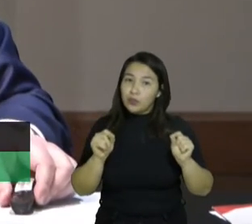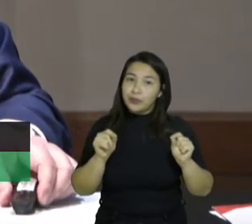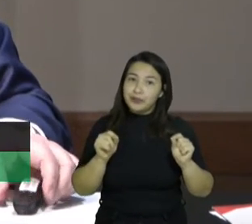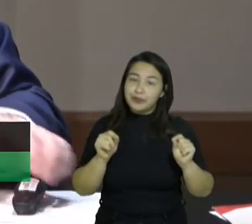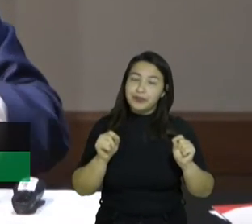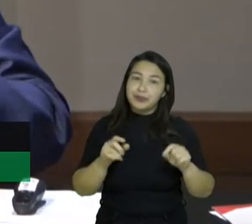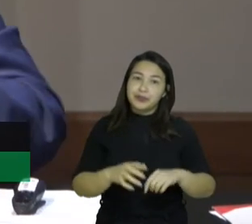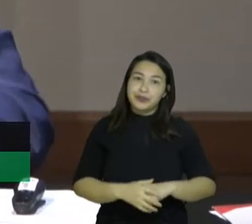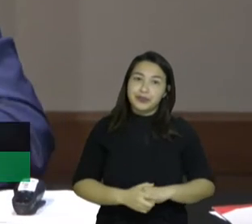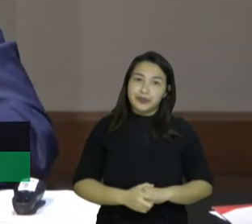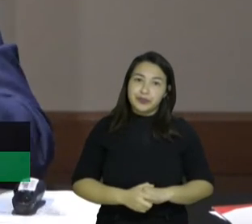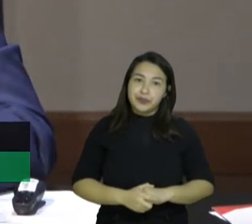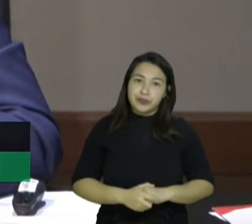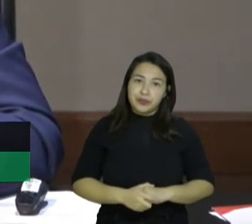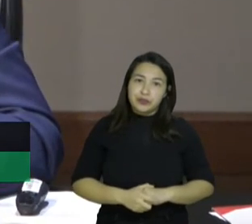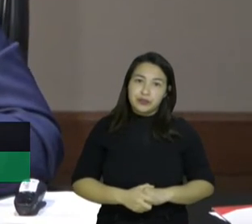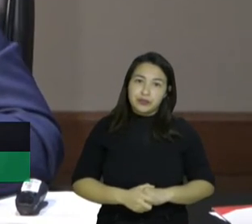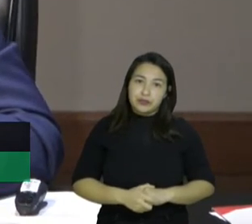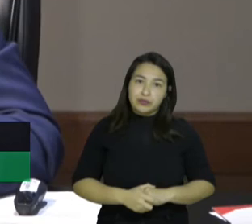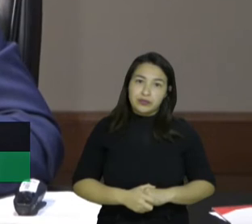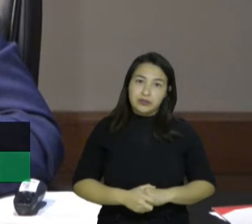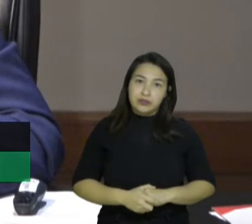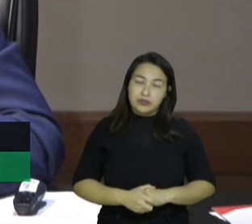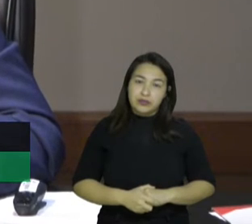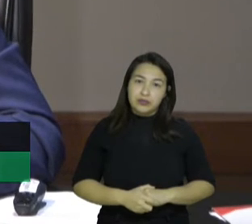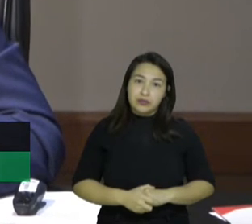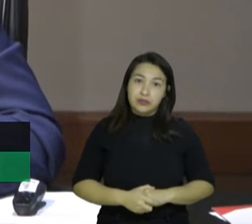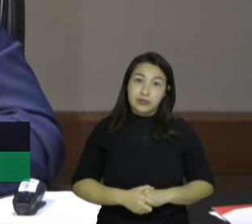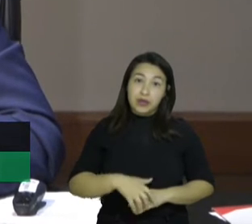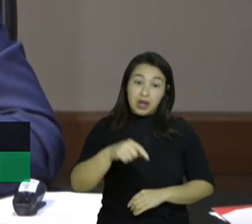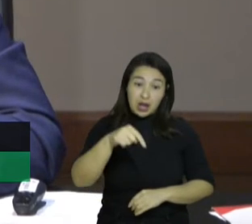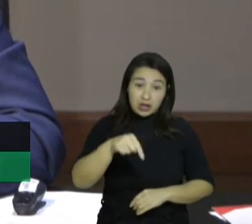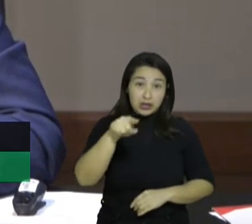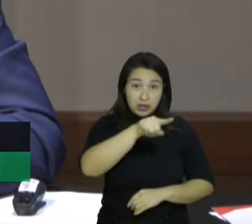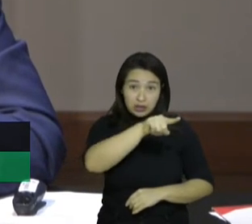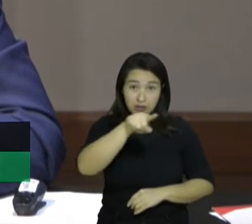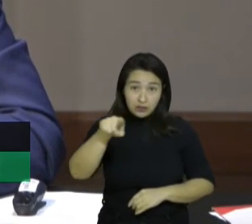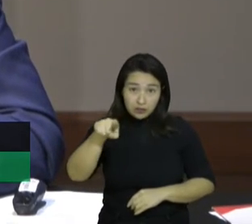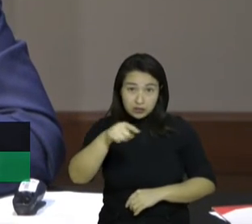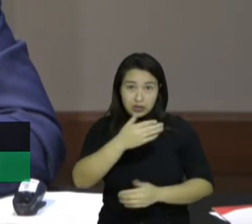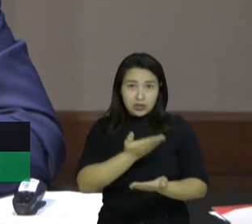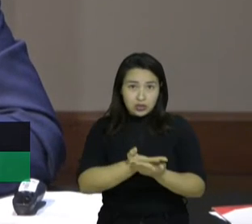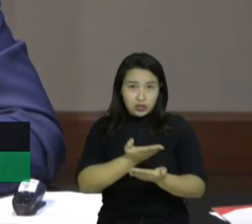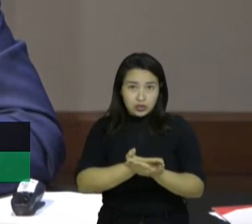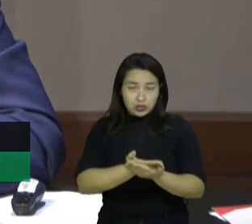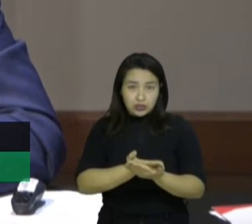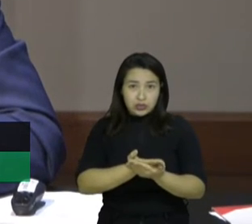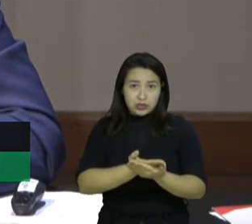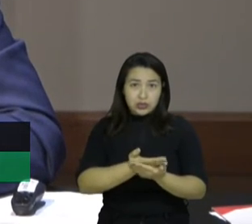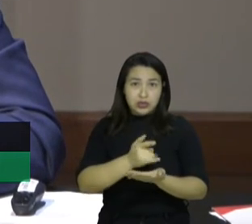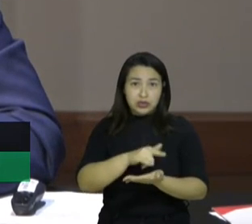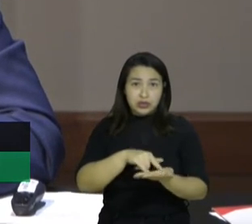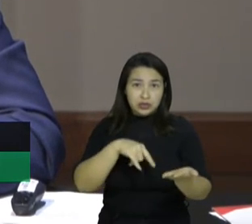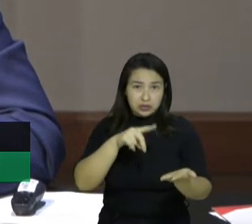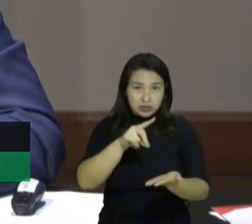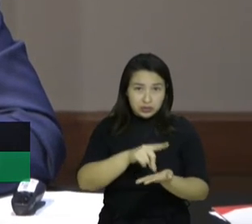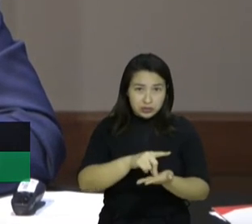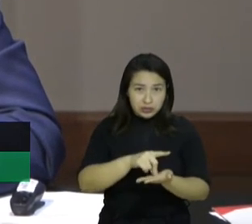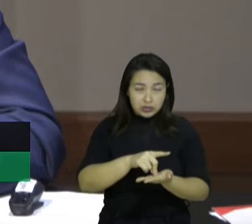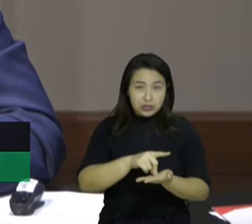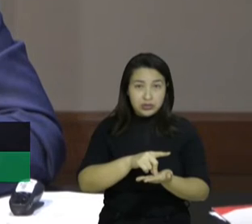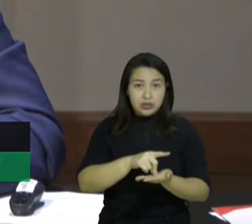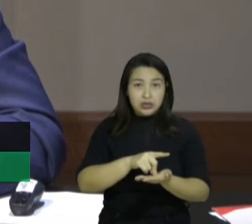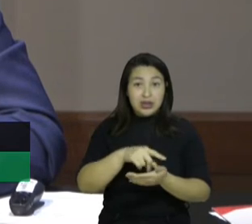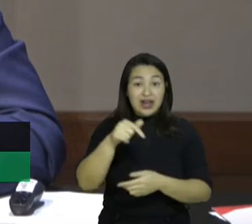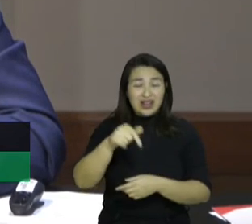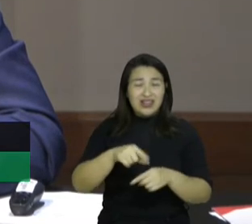um cenário que aqui para os nossos acadêmicos de relações internacionais é a interdependência complexa né an